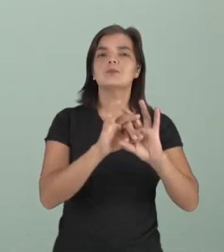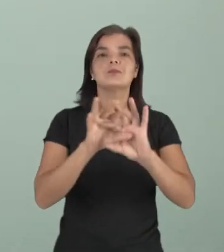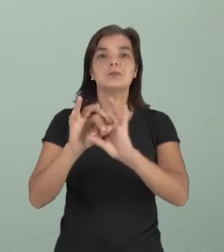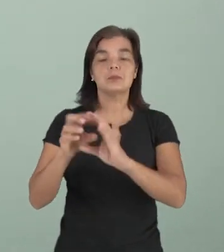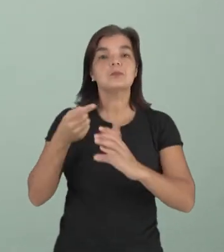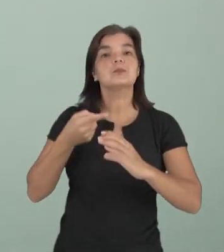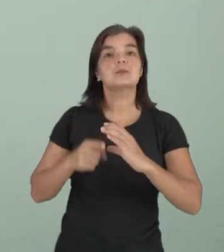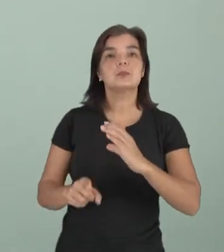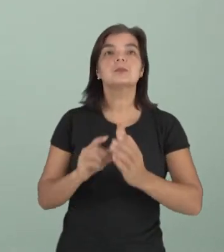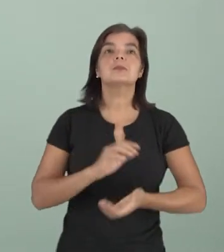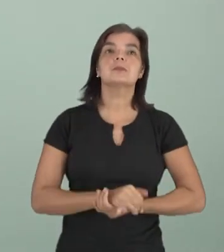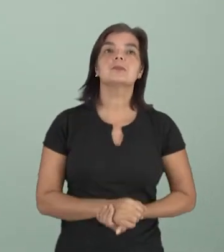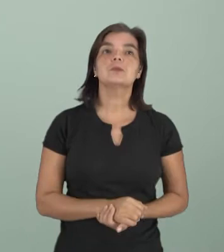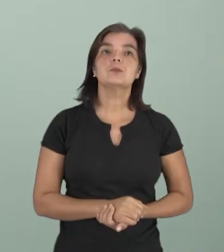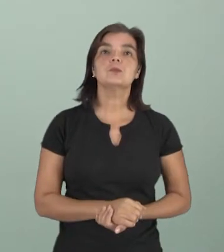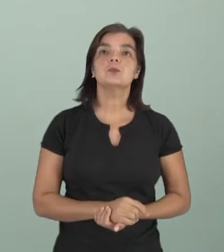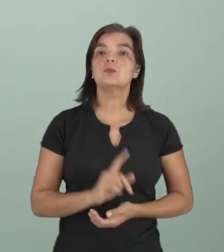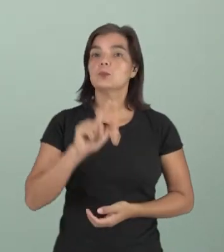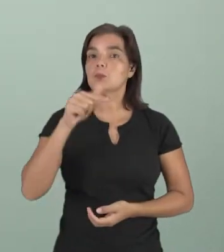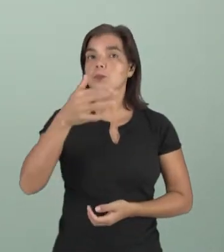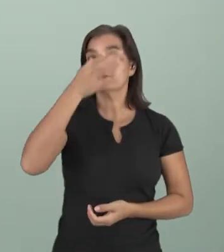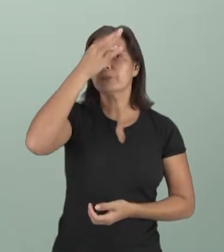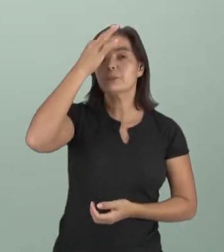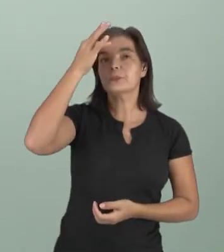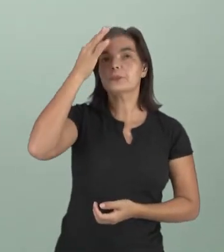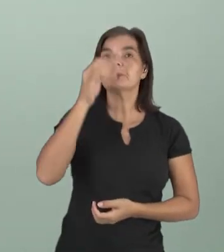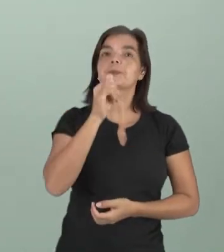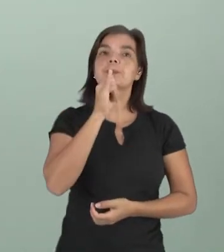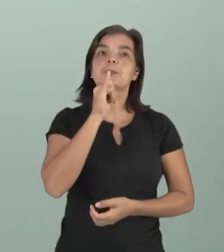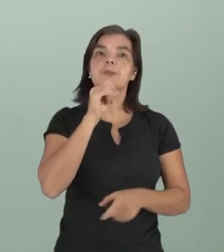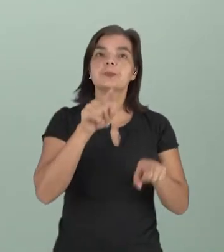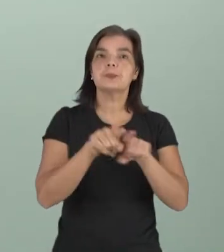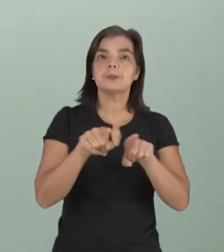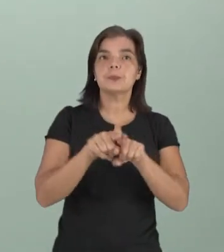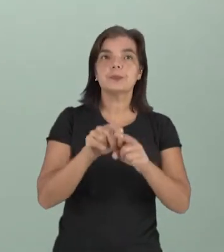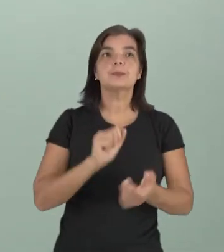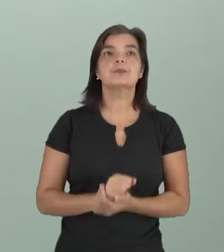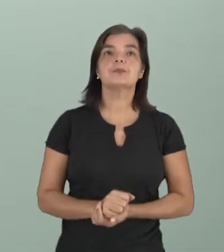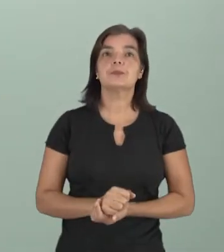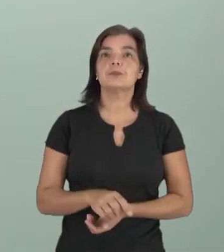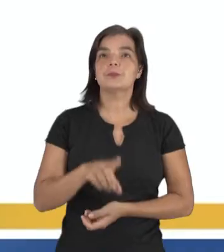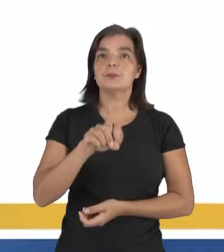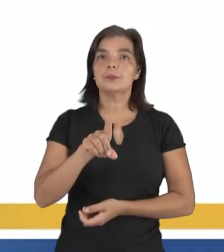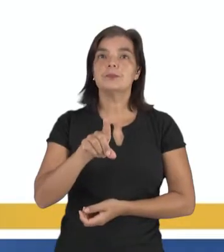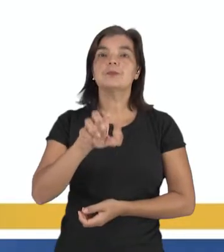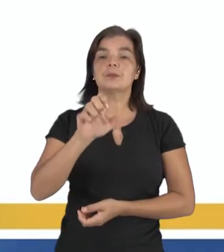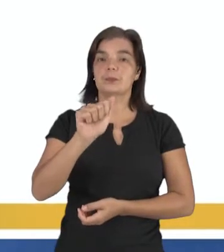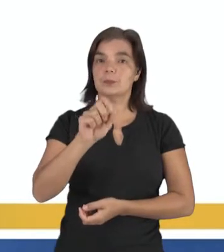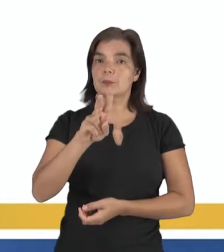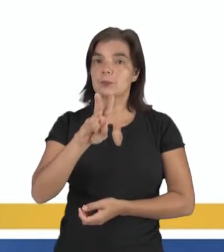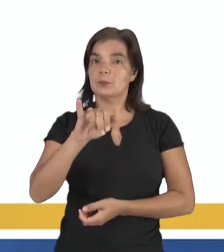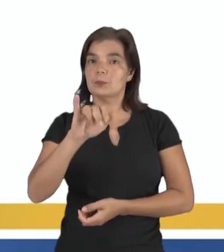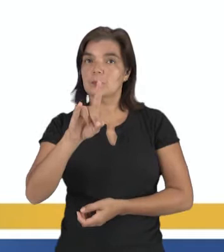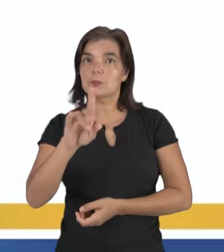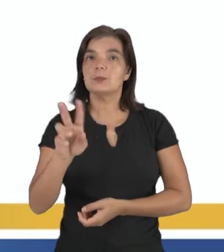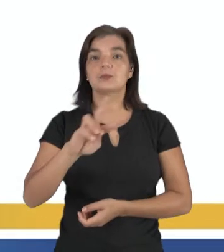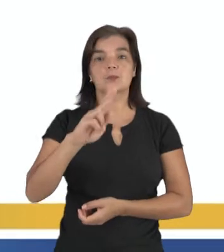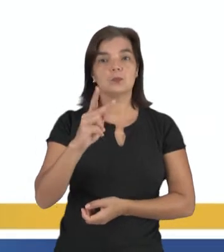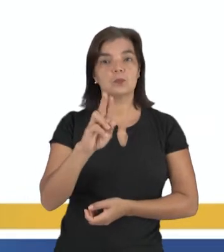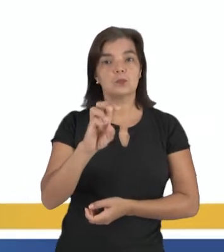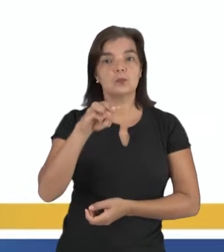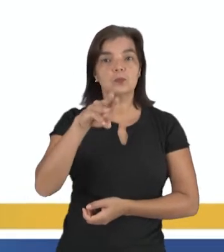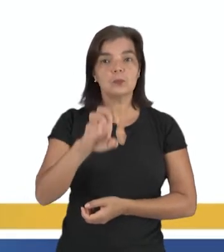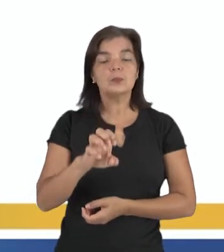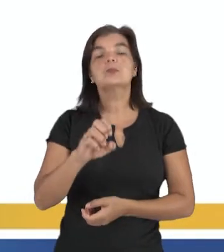com maior profundidade. Um outro filósofo, por exemplo, David Hume, né, nesse